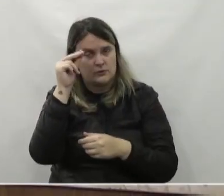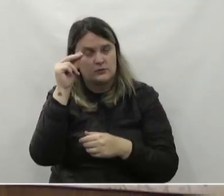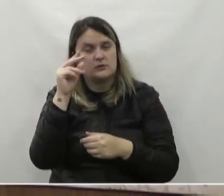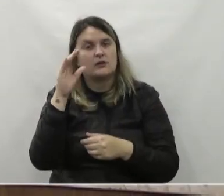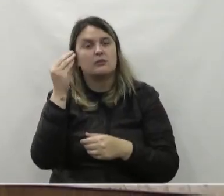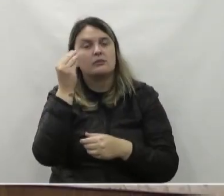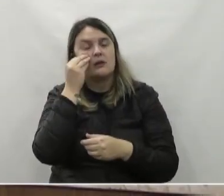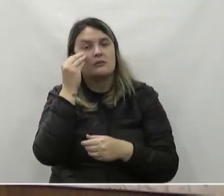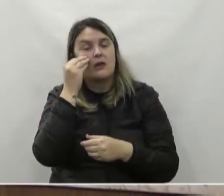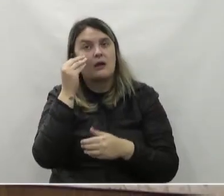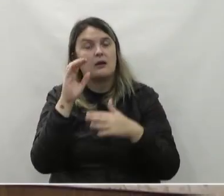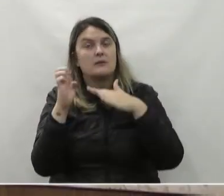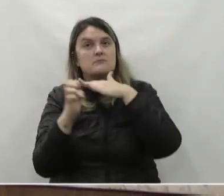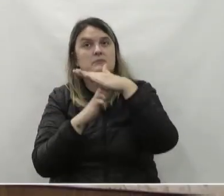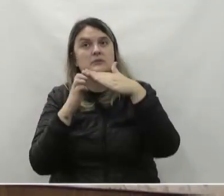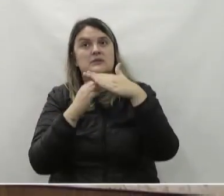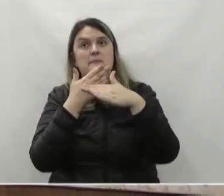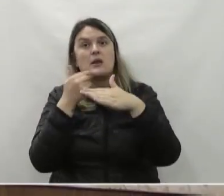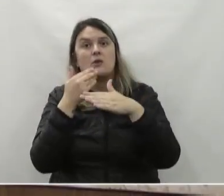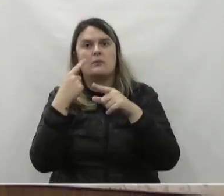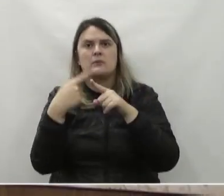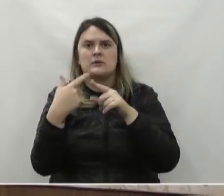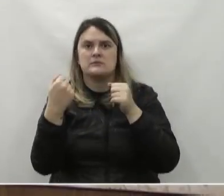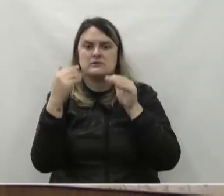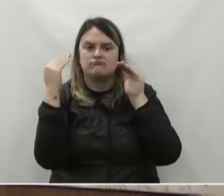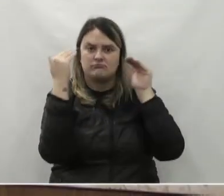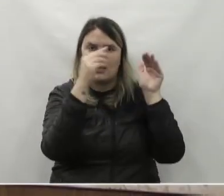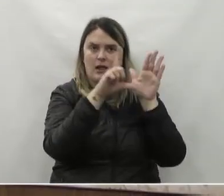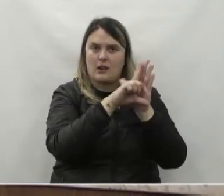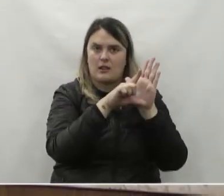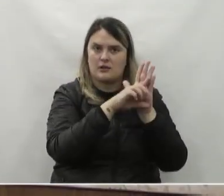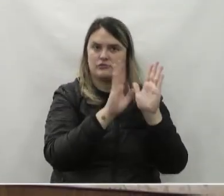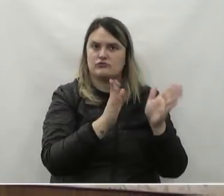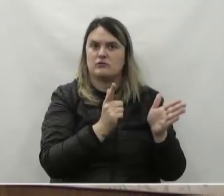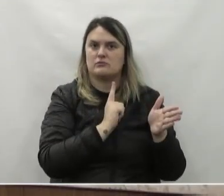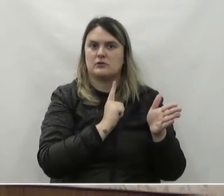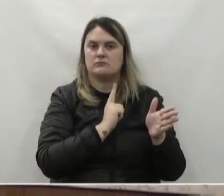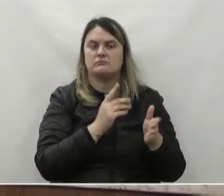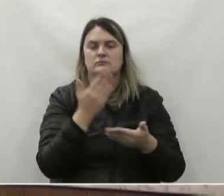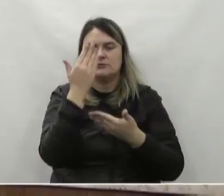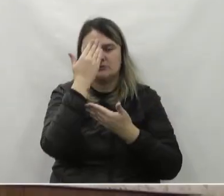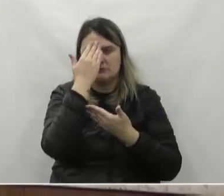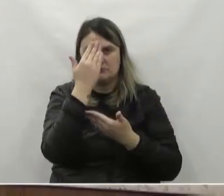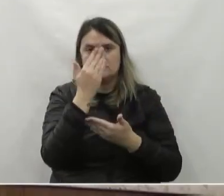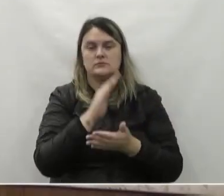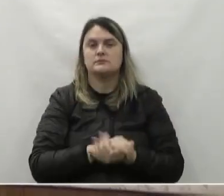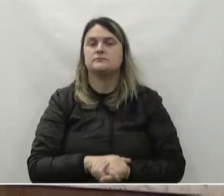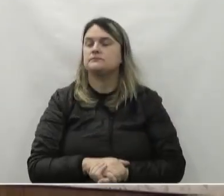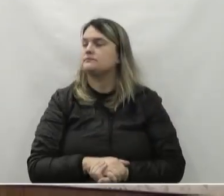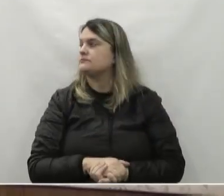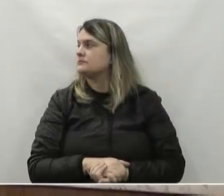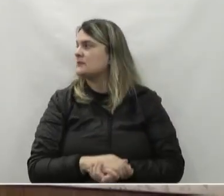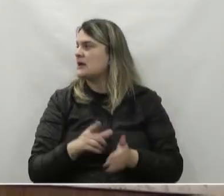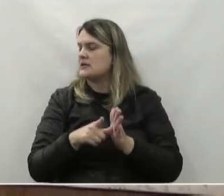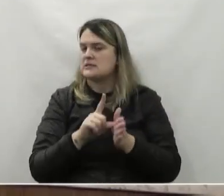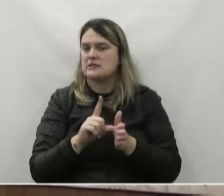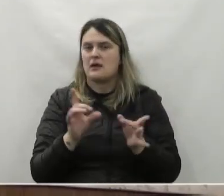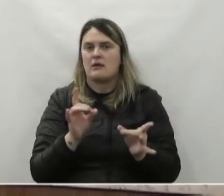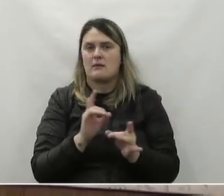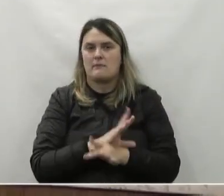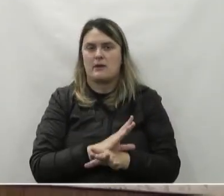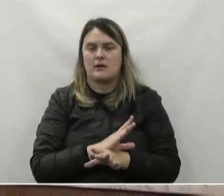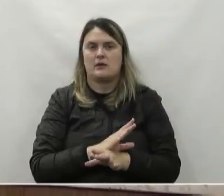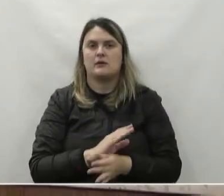que a empresa venha atender todos os anseios da população. Seria isso. Só antes de eu encerrar, eu